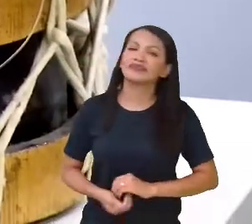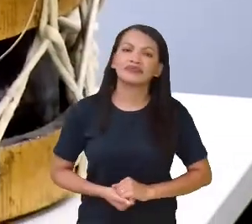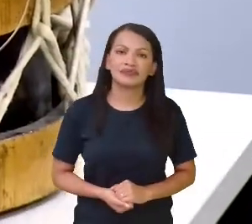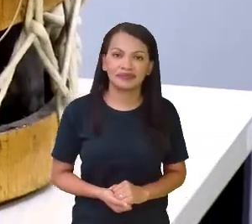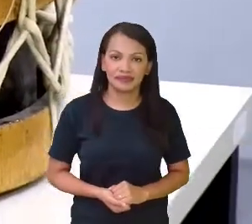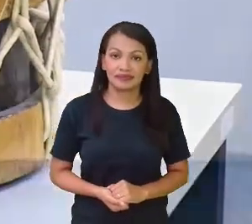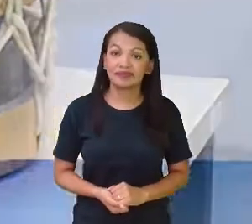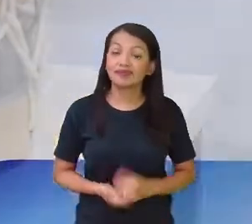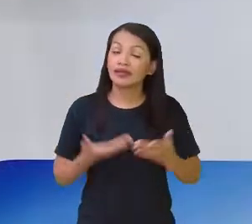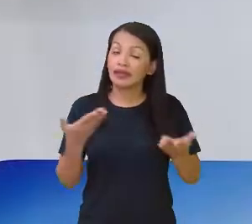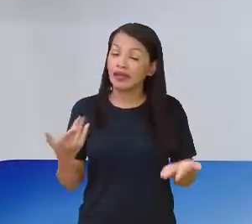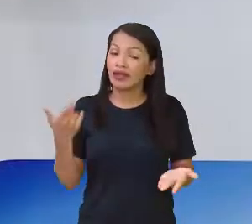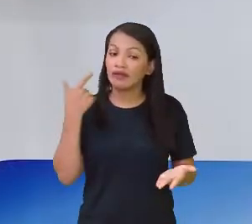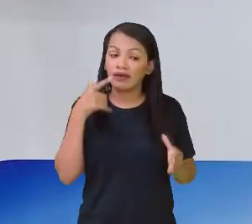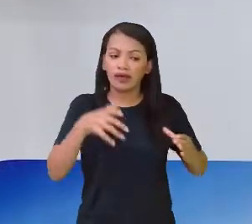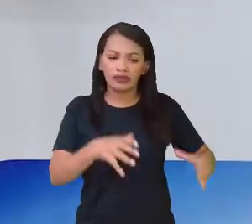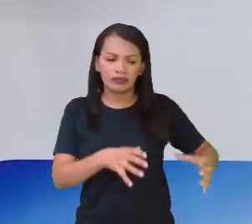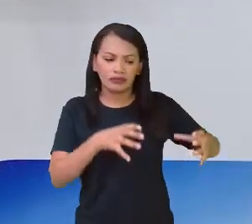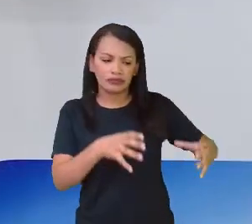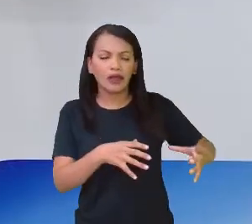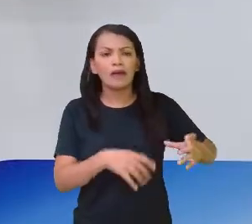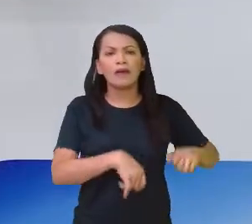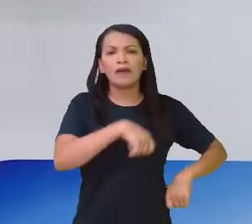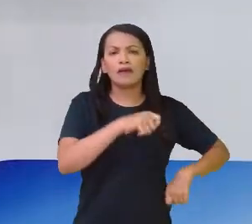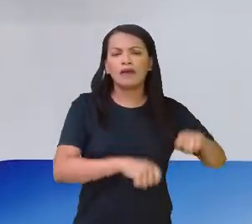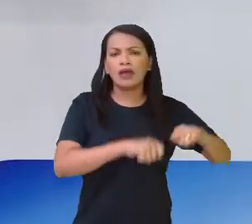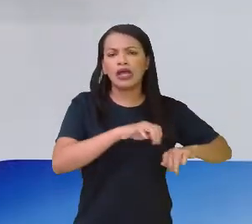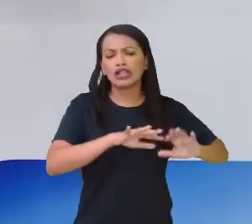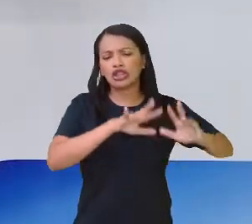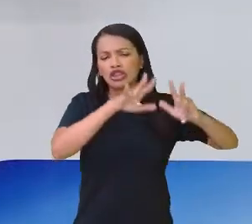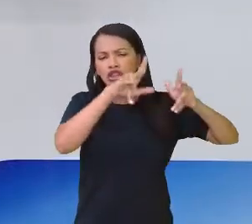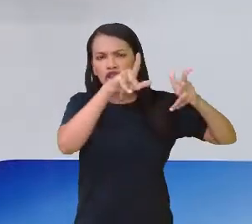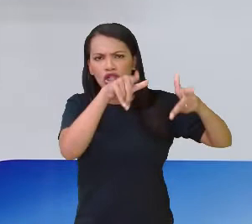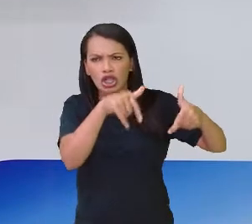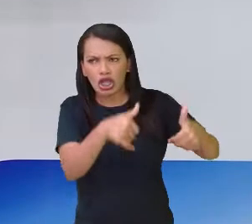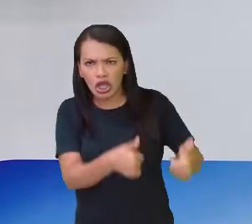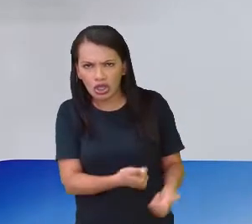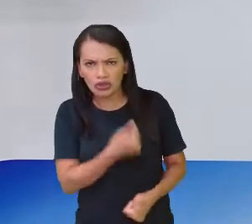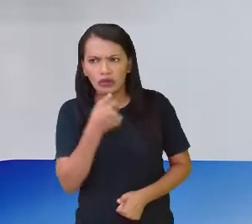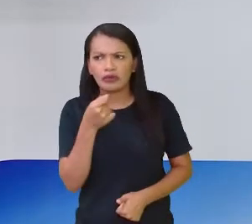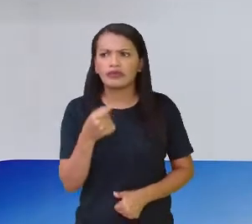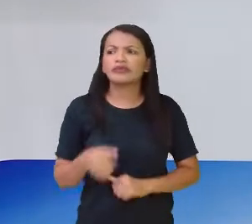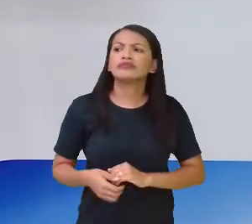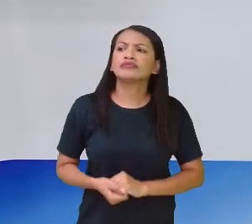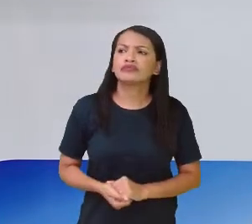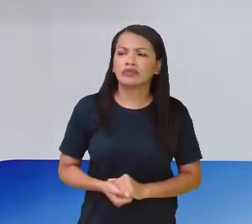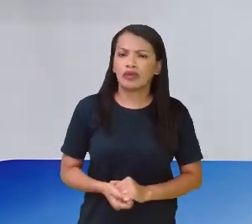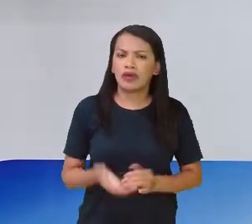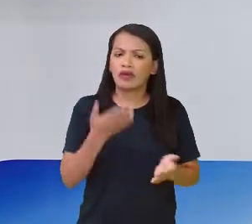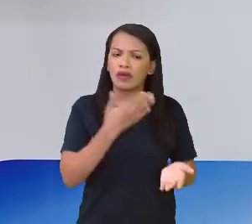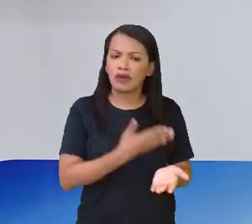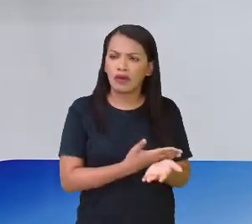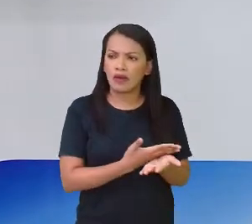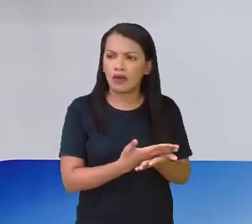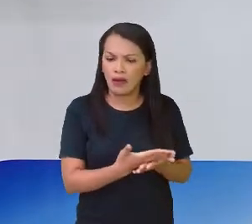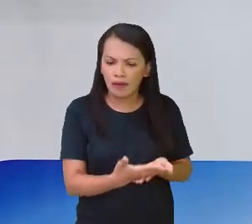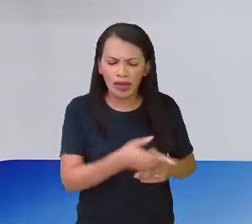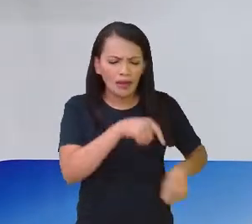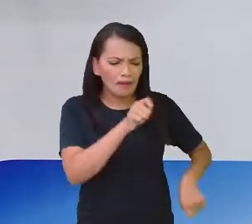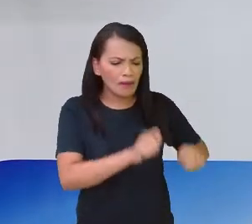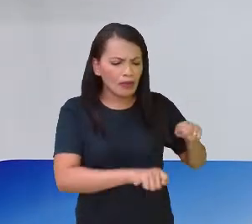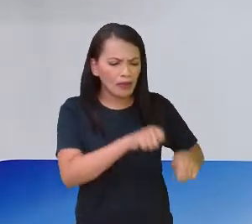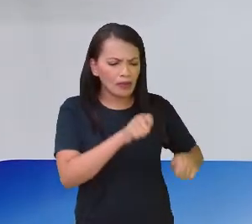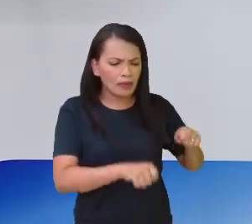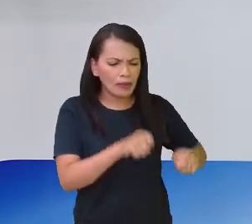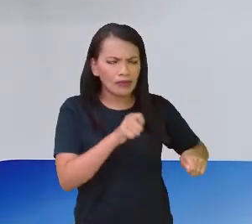Então a caixa ela vai conduzindo toda a percussão. Então geralmente começa-se o som com a caixa. Alguns